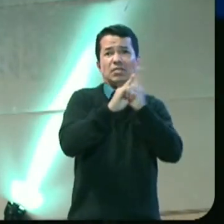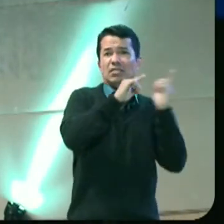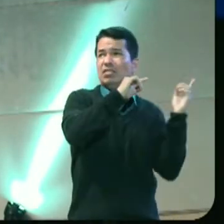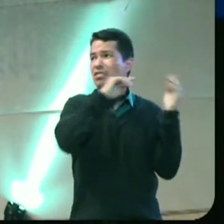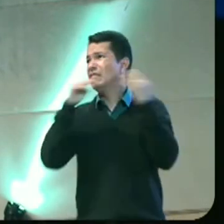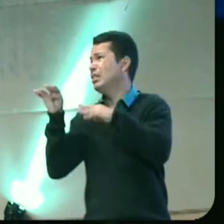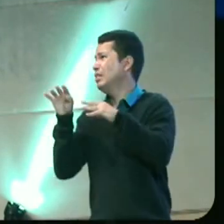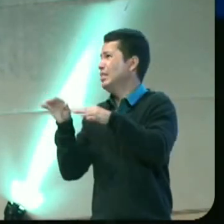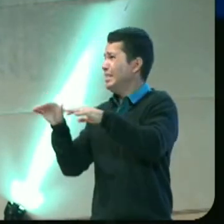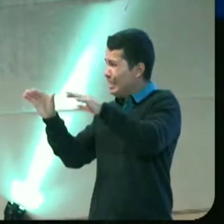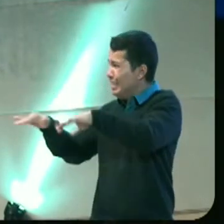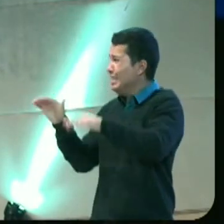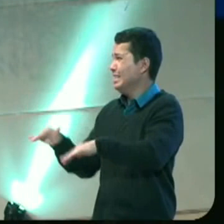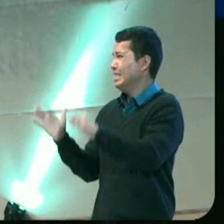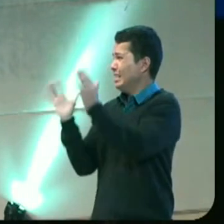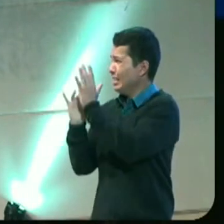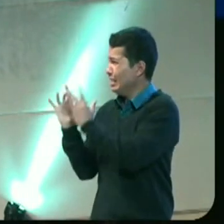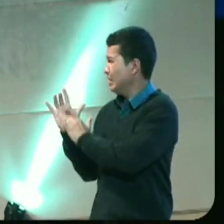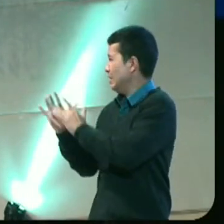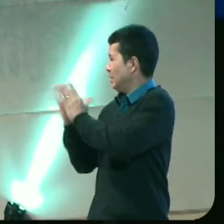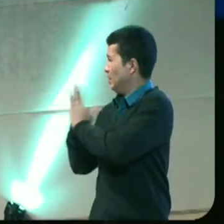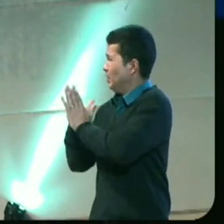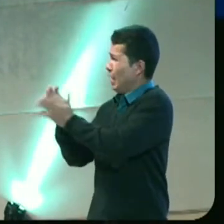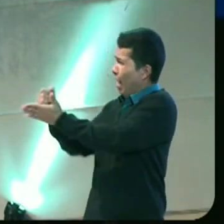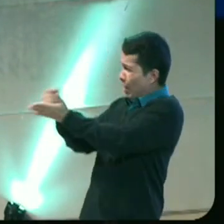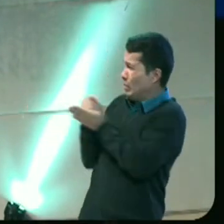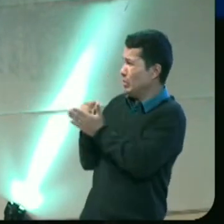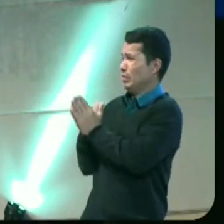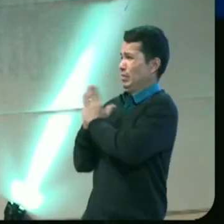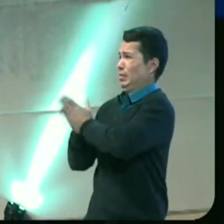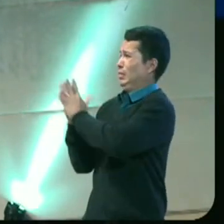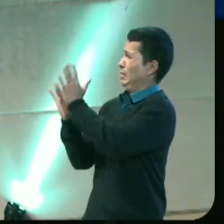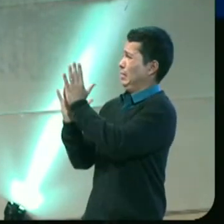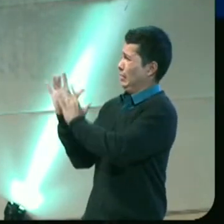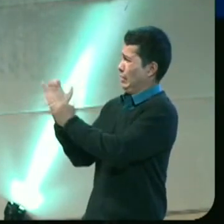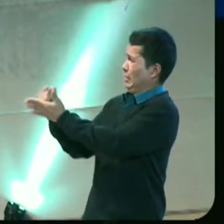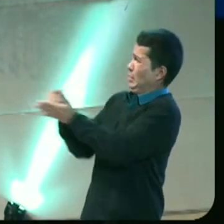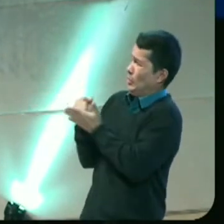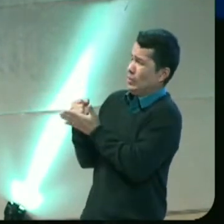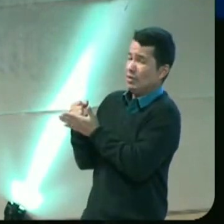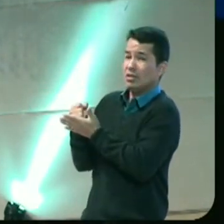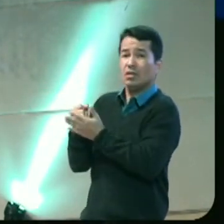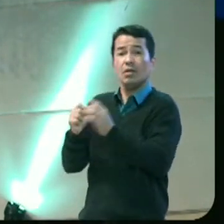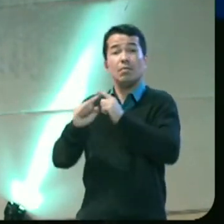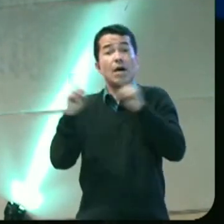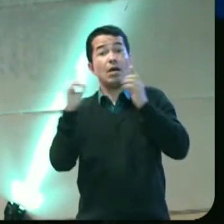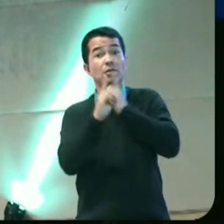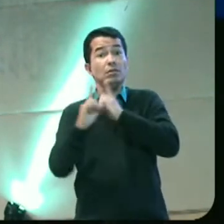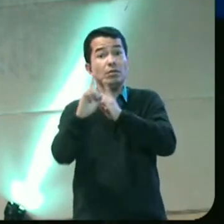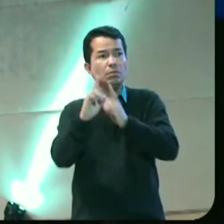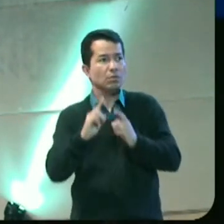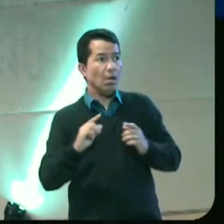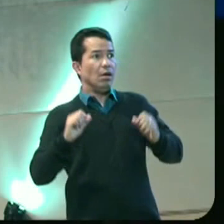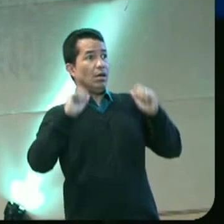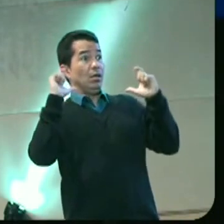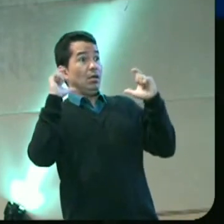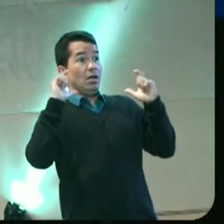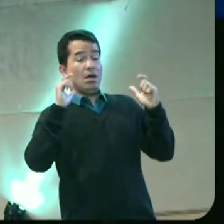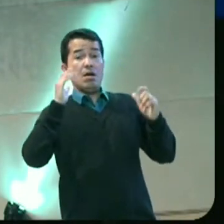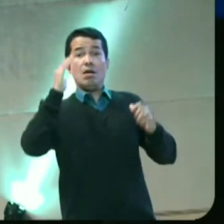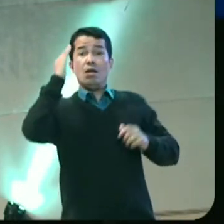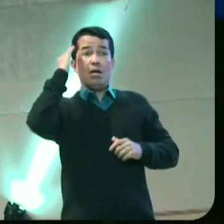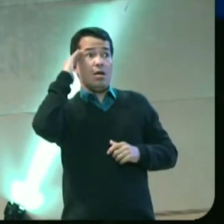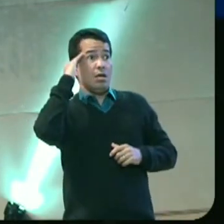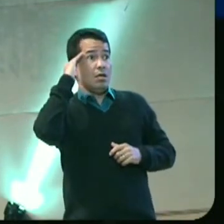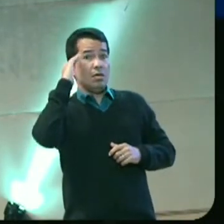manifesta de maneira poderosa. E eles se lembram, talvez, que eles não poderiam controlar o mar,